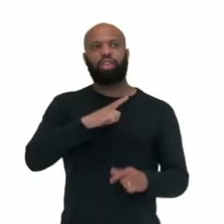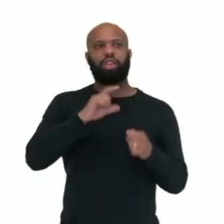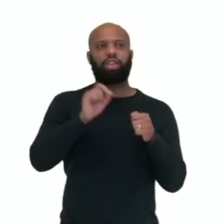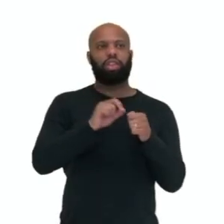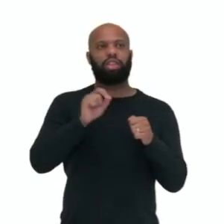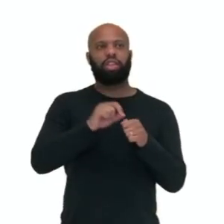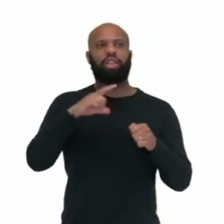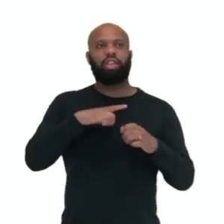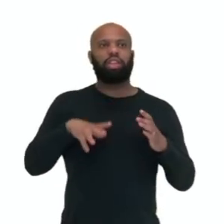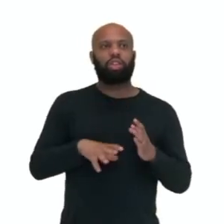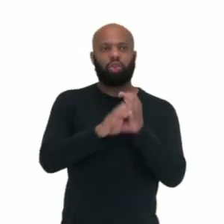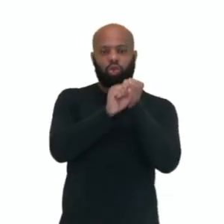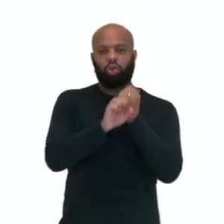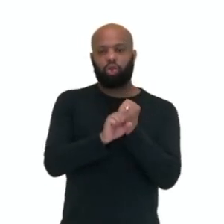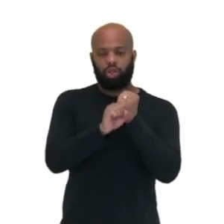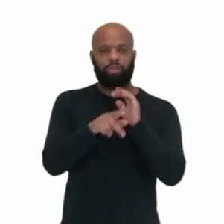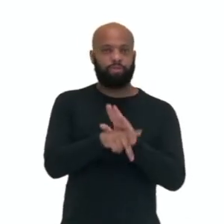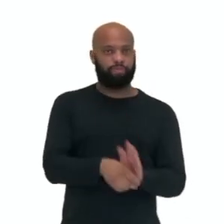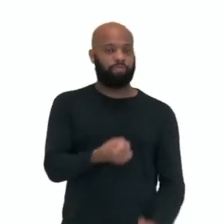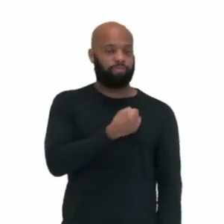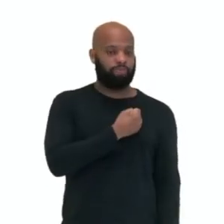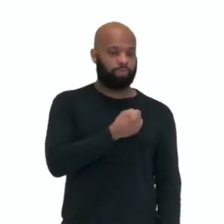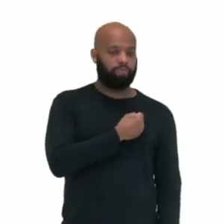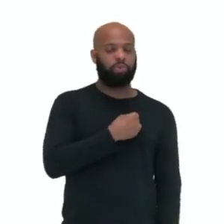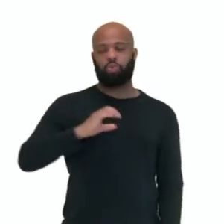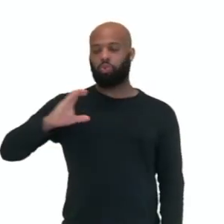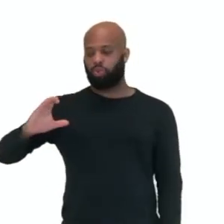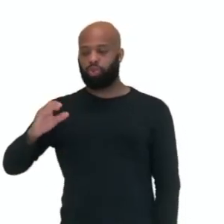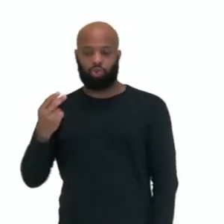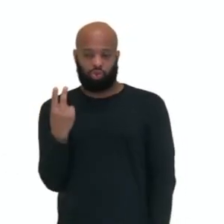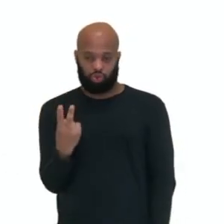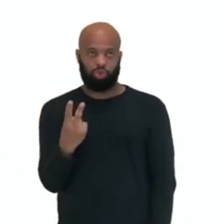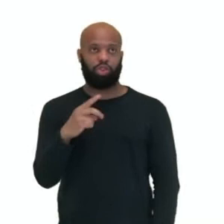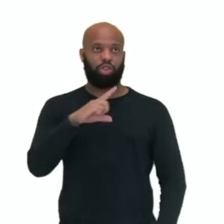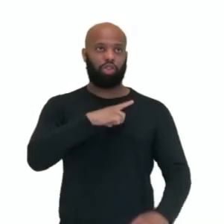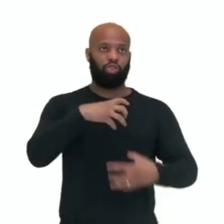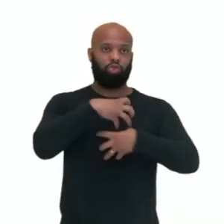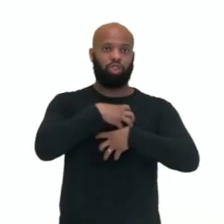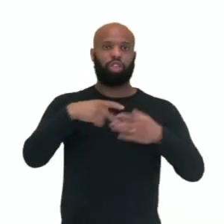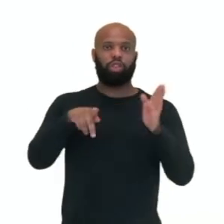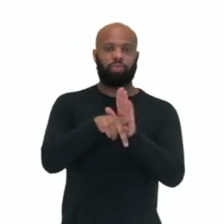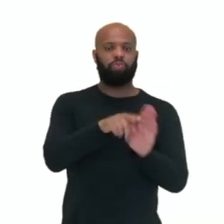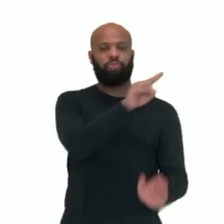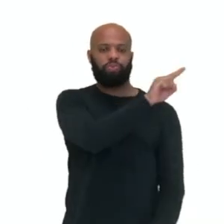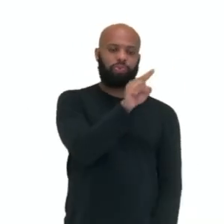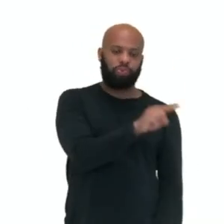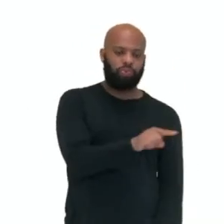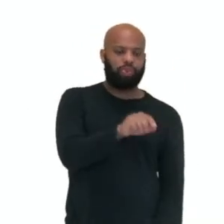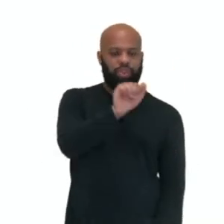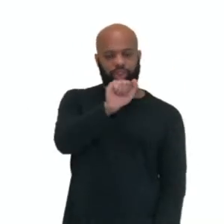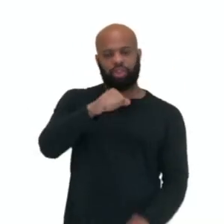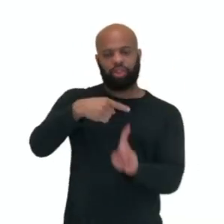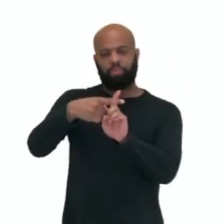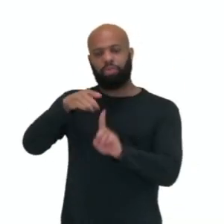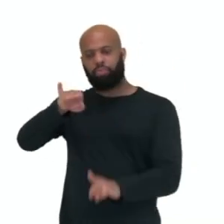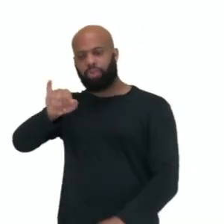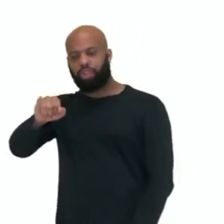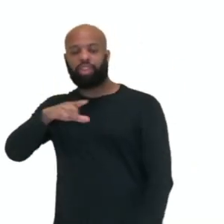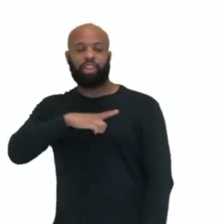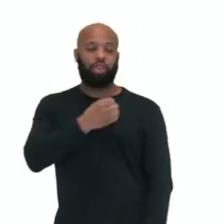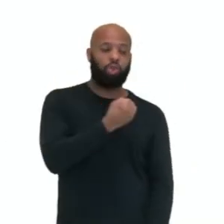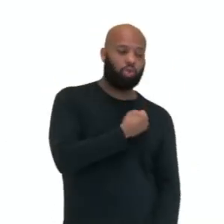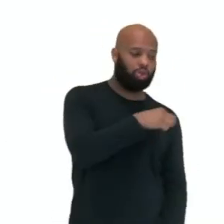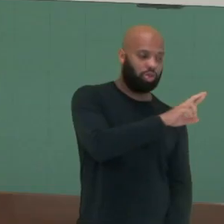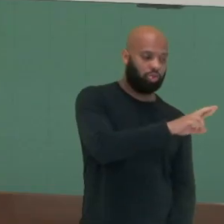a soma de dois números complexos na forma algébrica, nós vamos somar a parte real com a